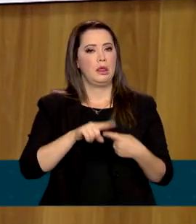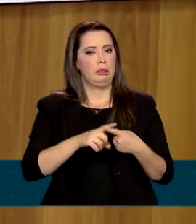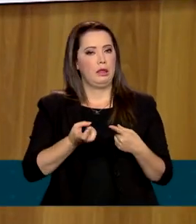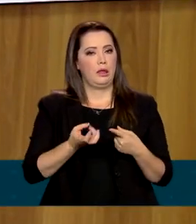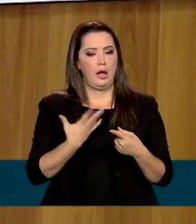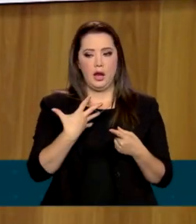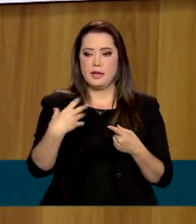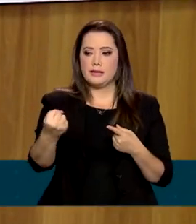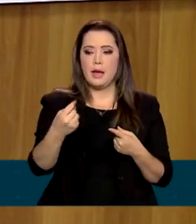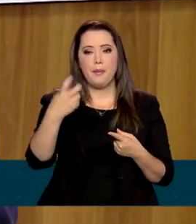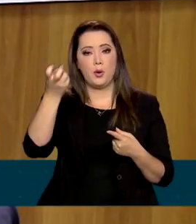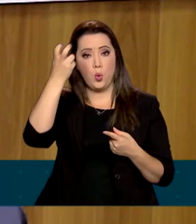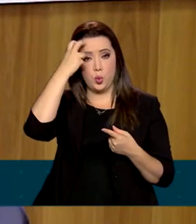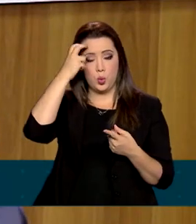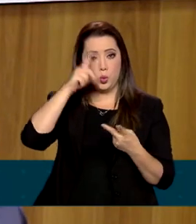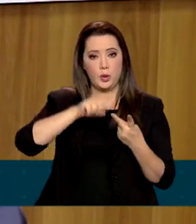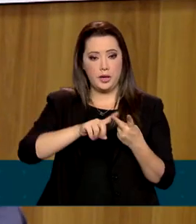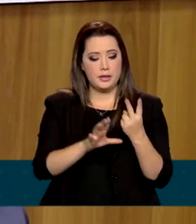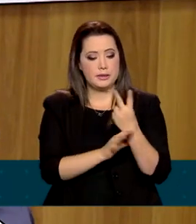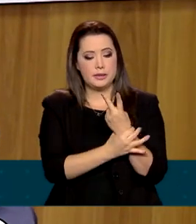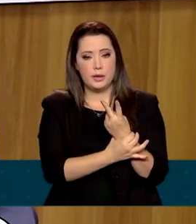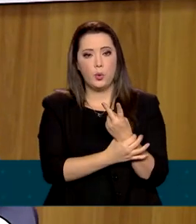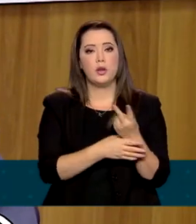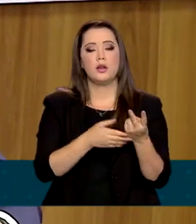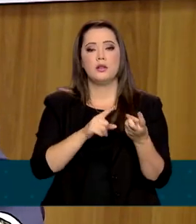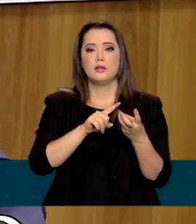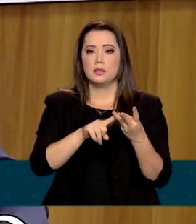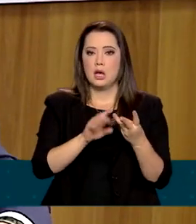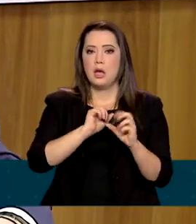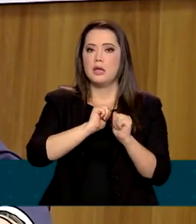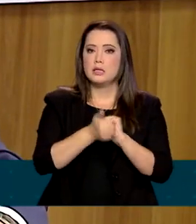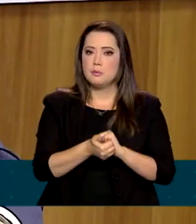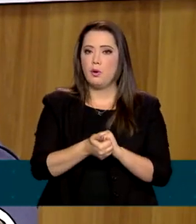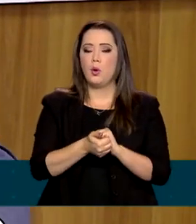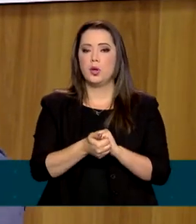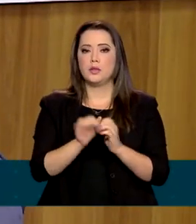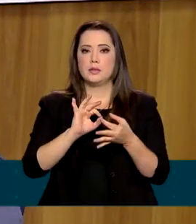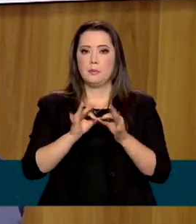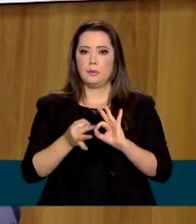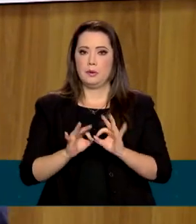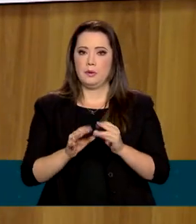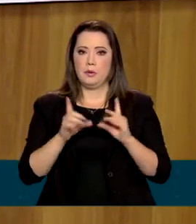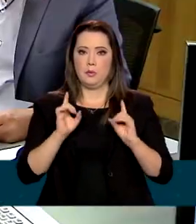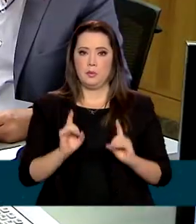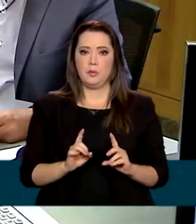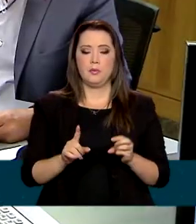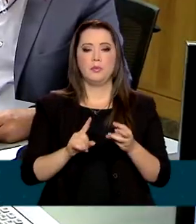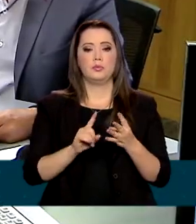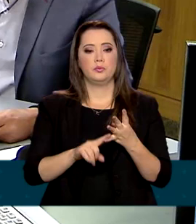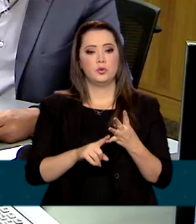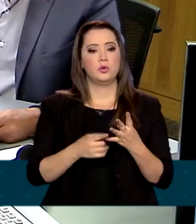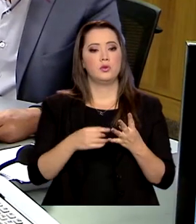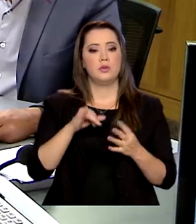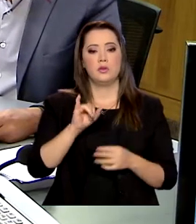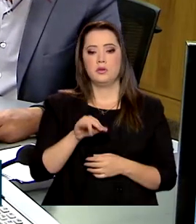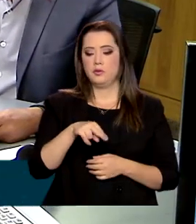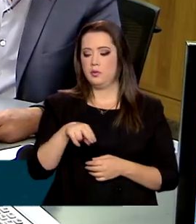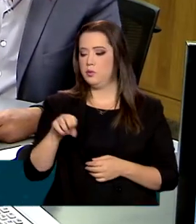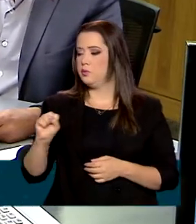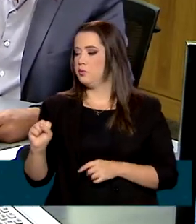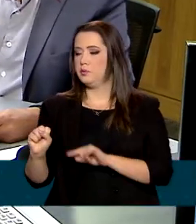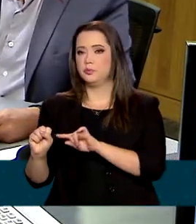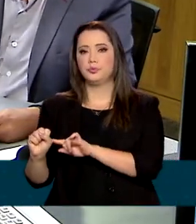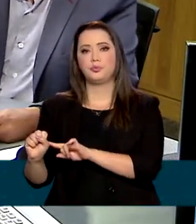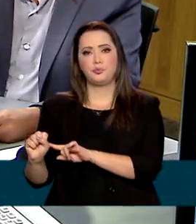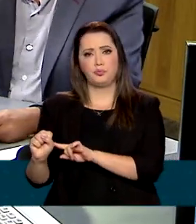parte da segurança pública, para a parte dos esportes paralímpicos, no próprio INSS. Então nós temos